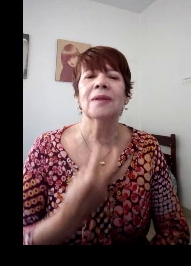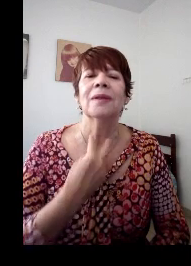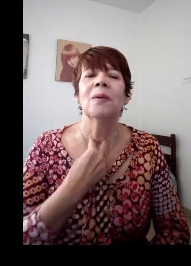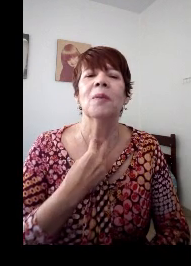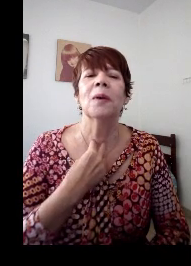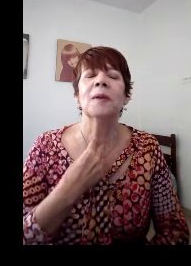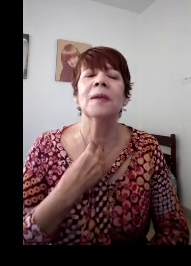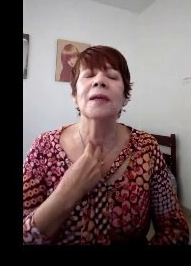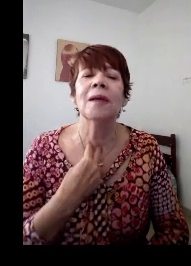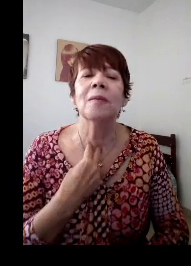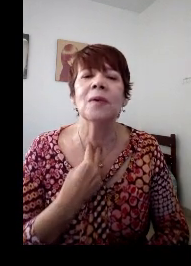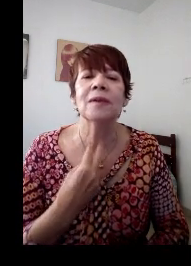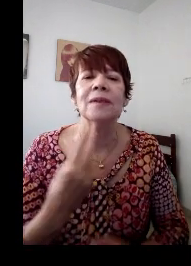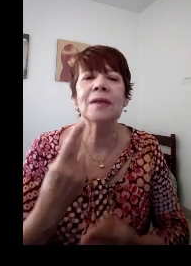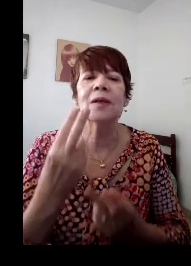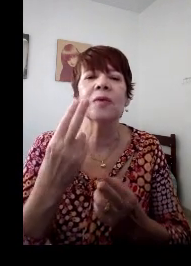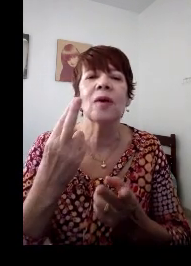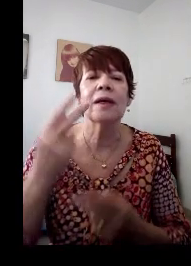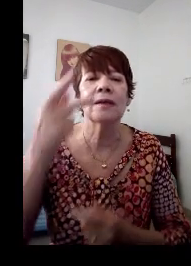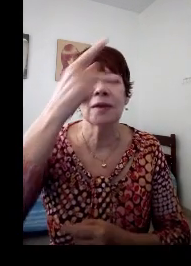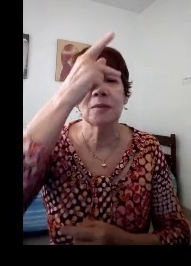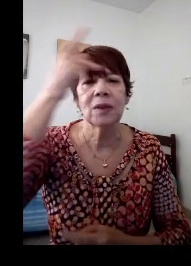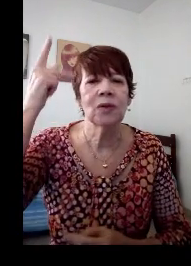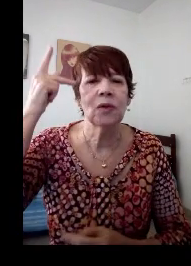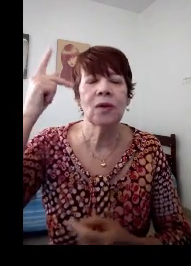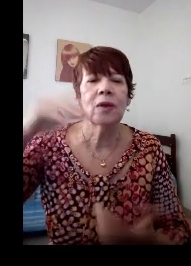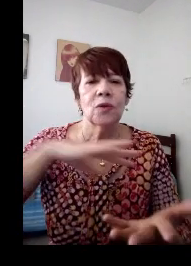mesmo, as pessoas agem assim.